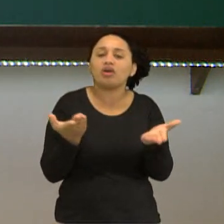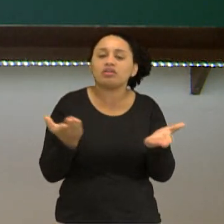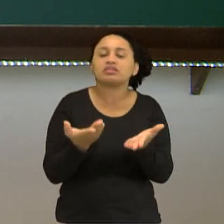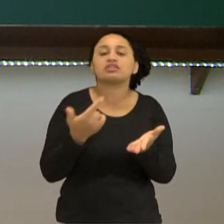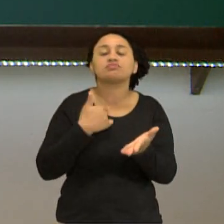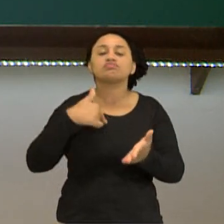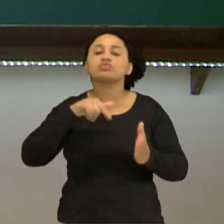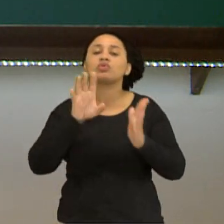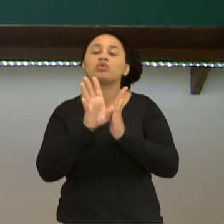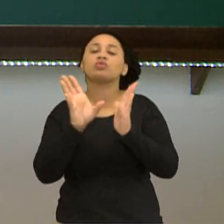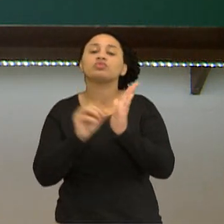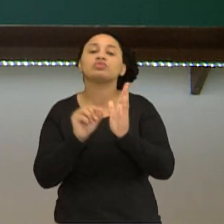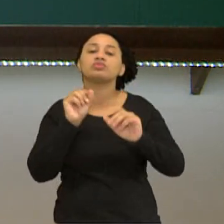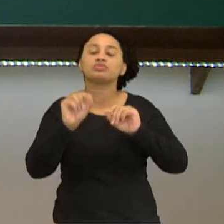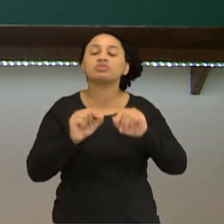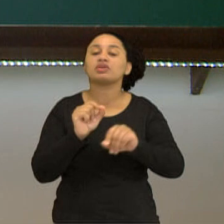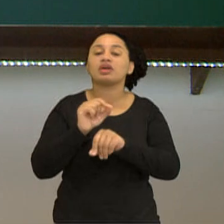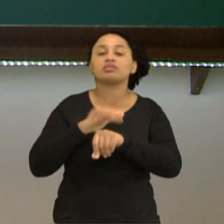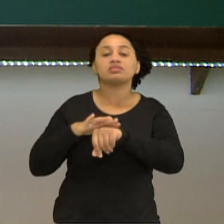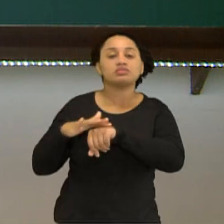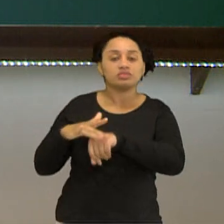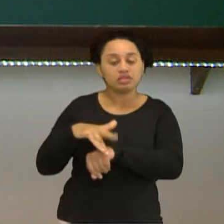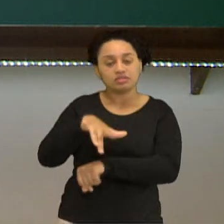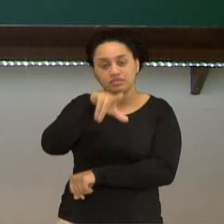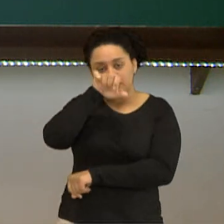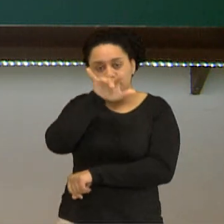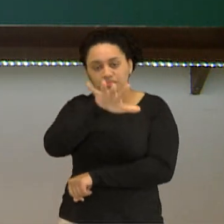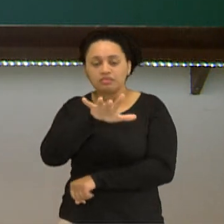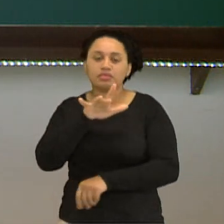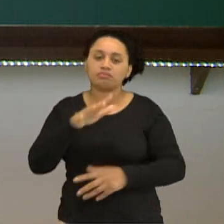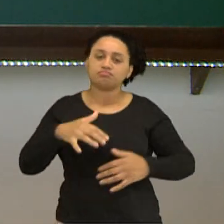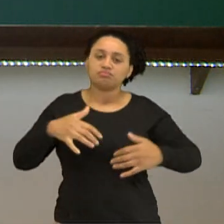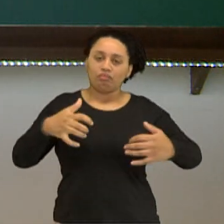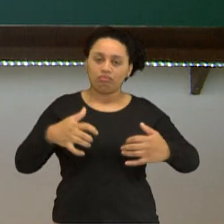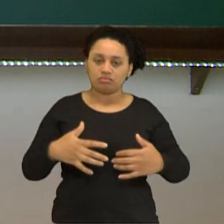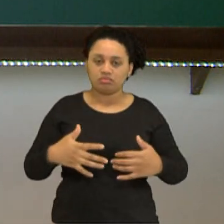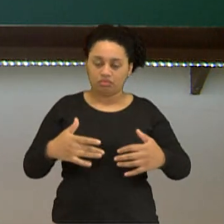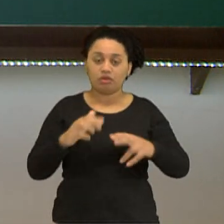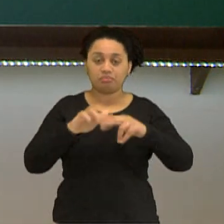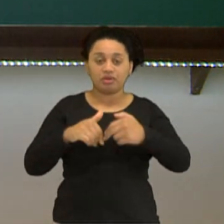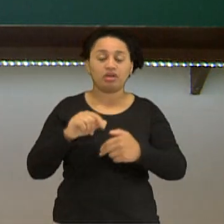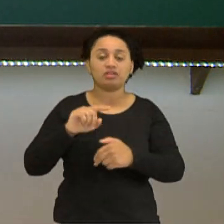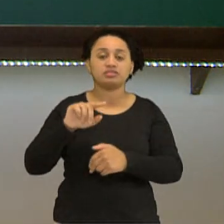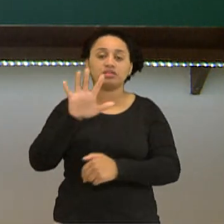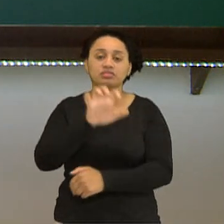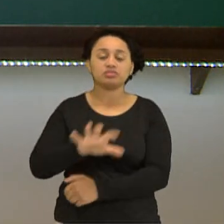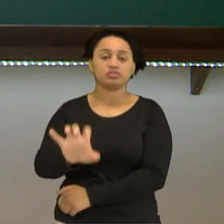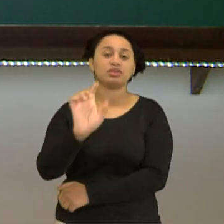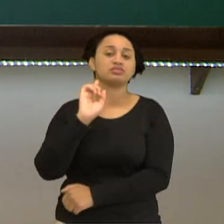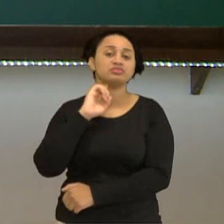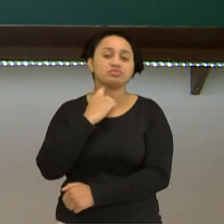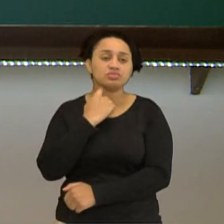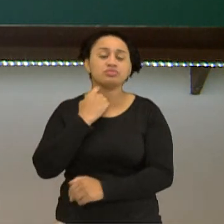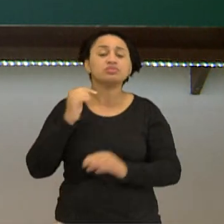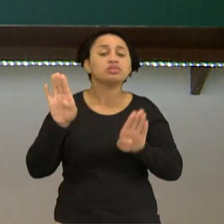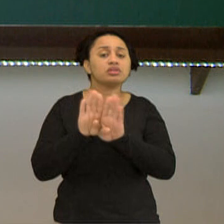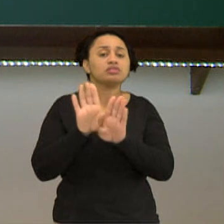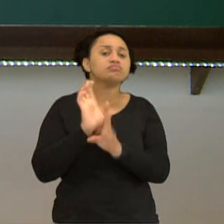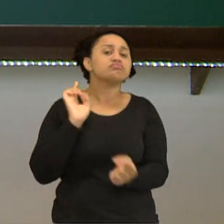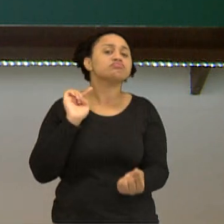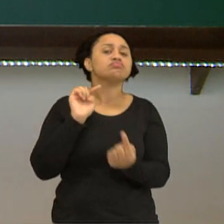nós falaremos sobre as doenças respiratórias causadas pelo ar contaminado. É também o nosso